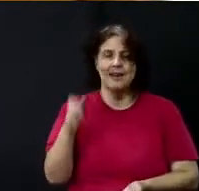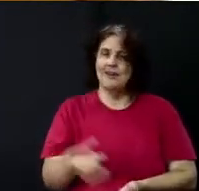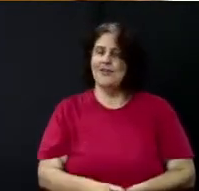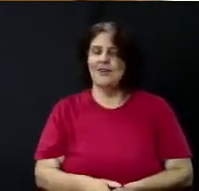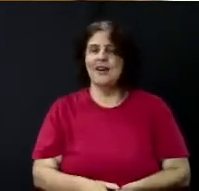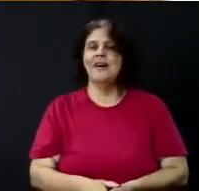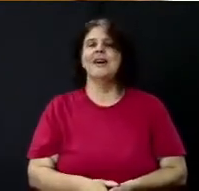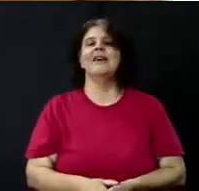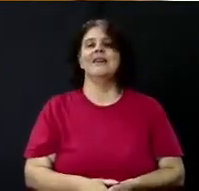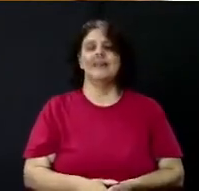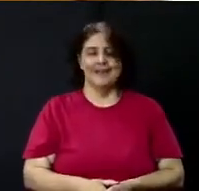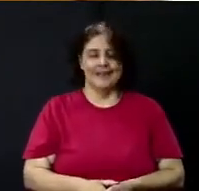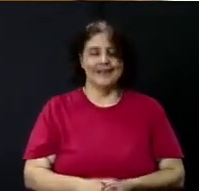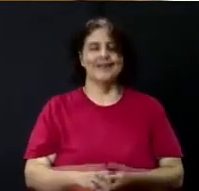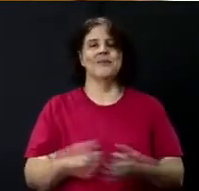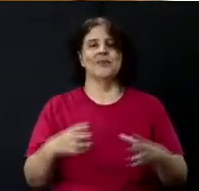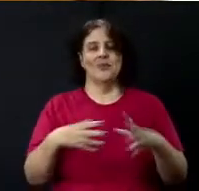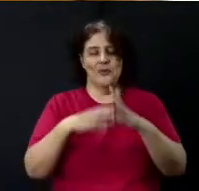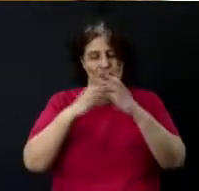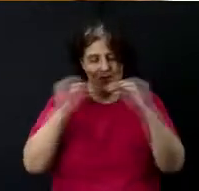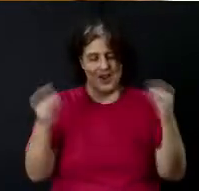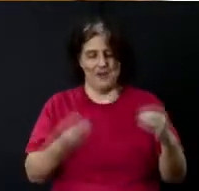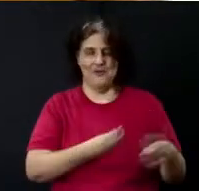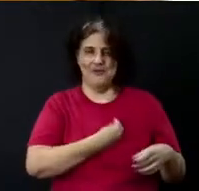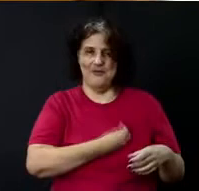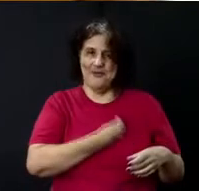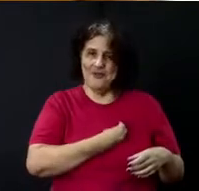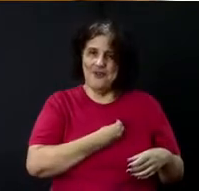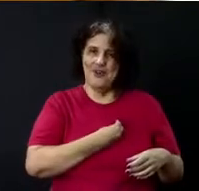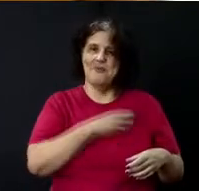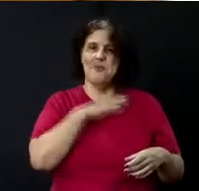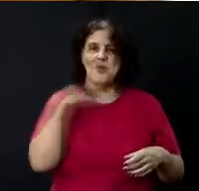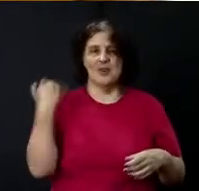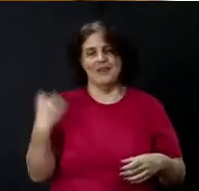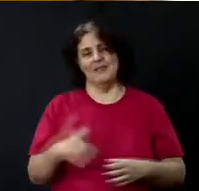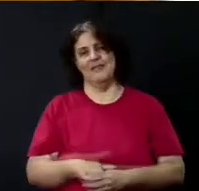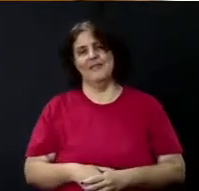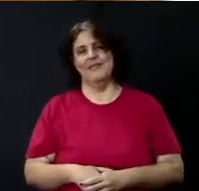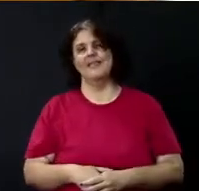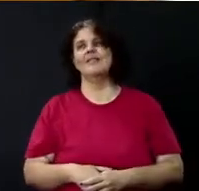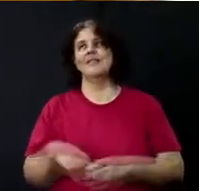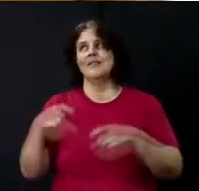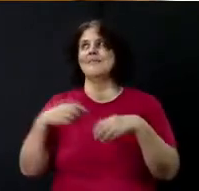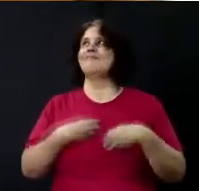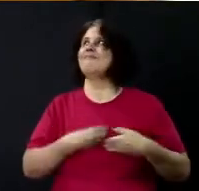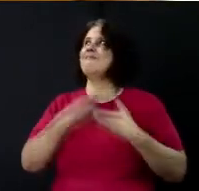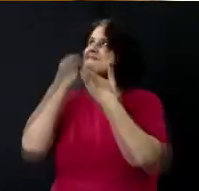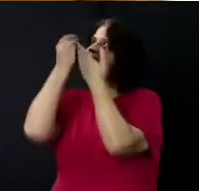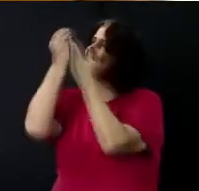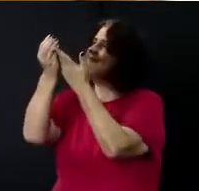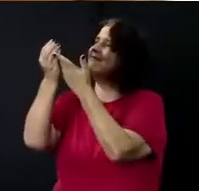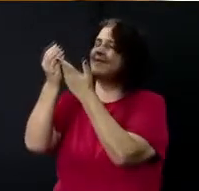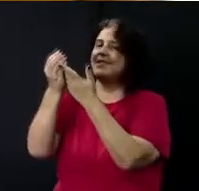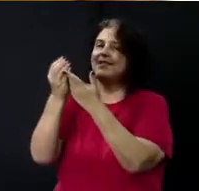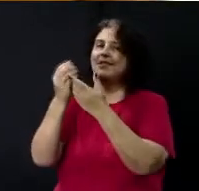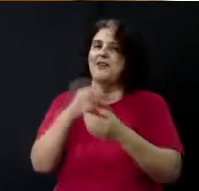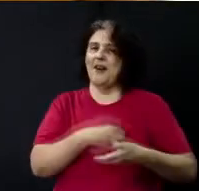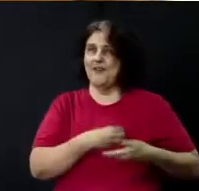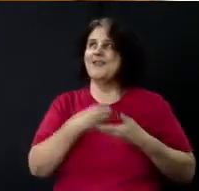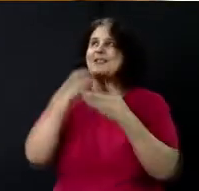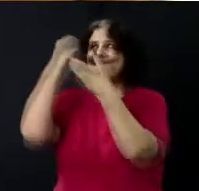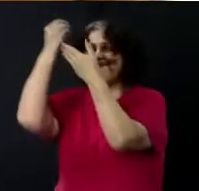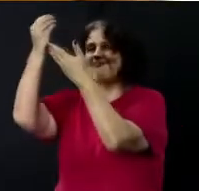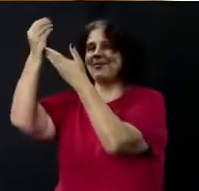vírus letal, devemos a nossa vida a Ele. Com isso, quero incentivar você que é um cristão